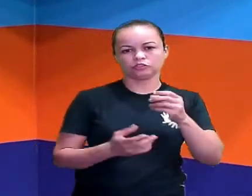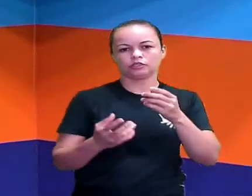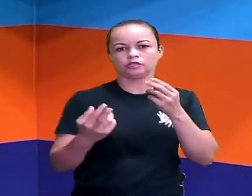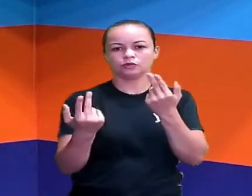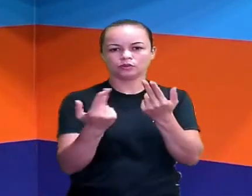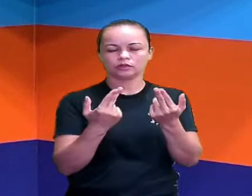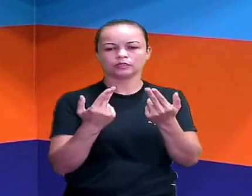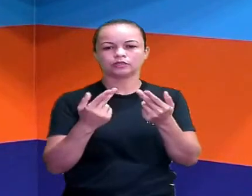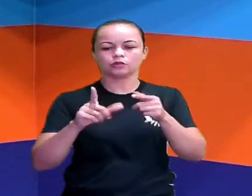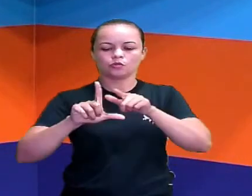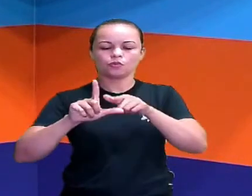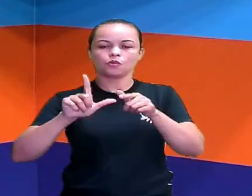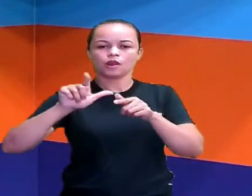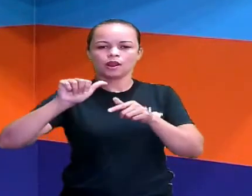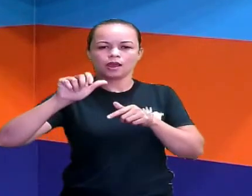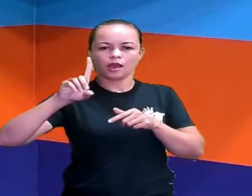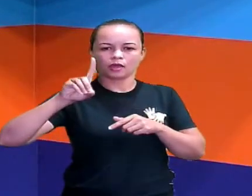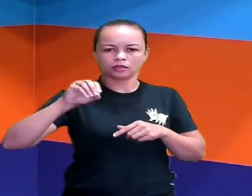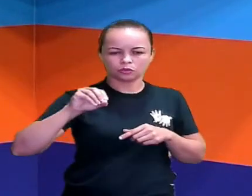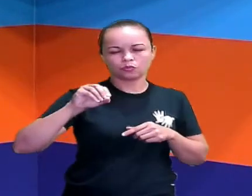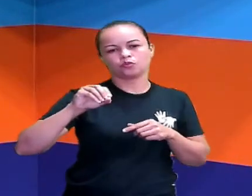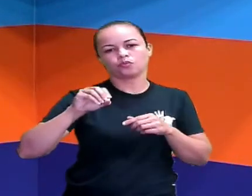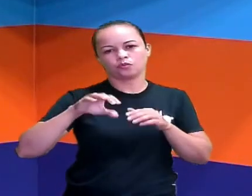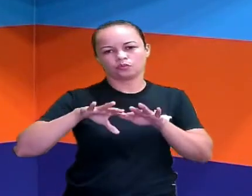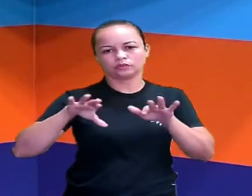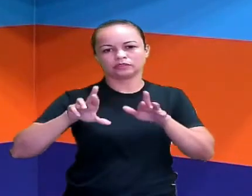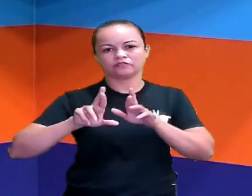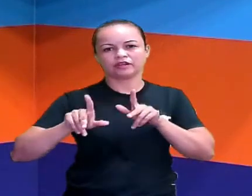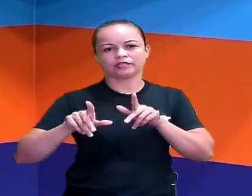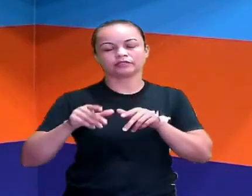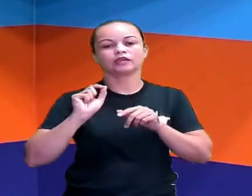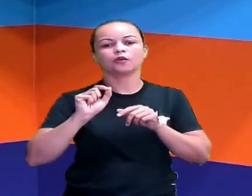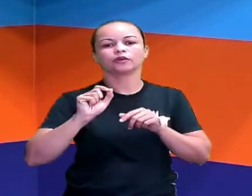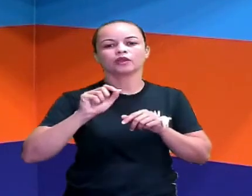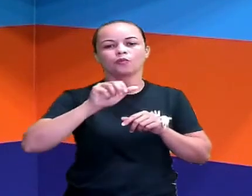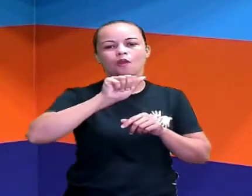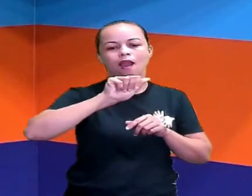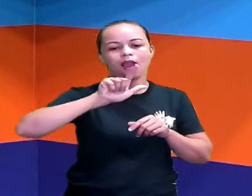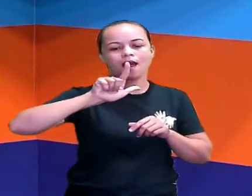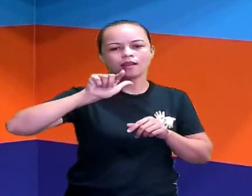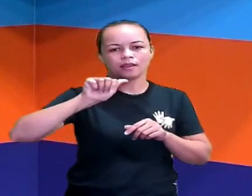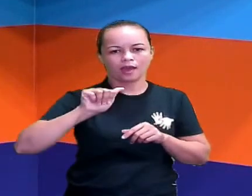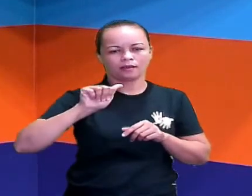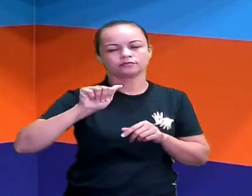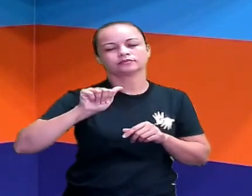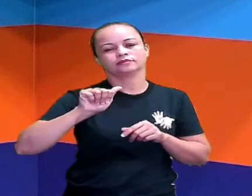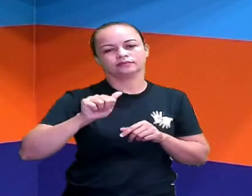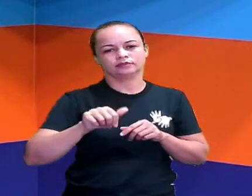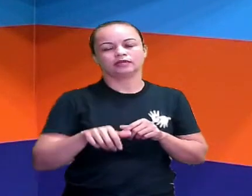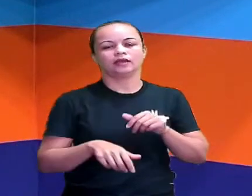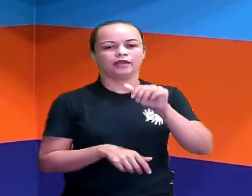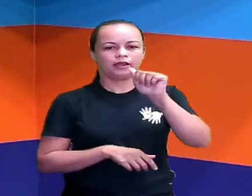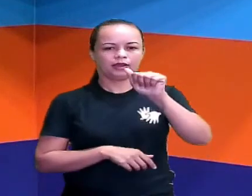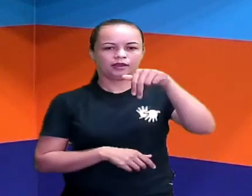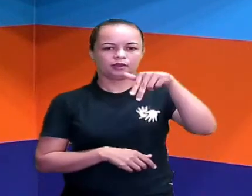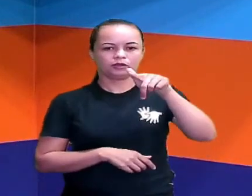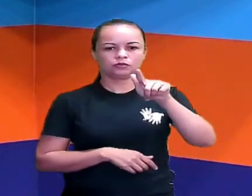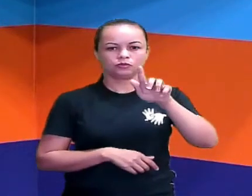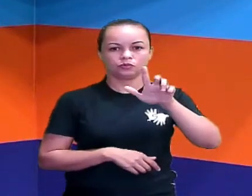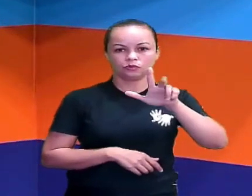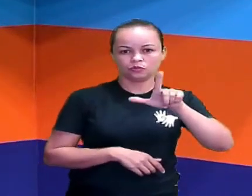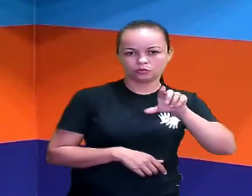um lado congruente, que é o famoso ala, tá certo? Que é ângulo, lado e ângulo, porque eu tenho